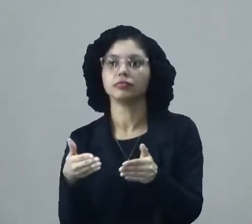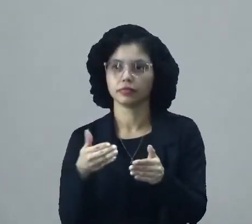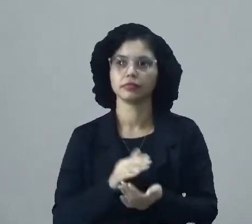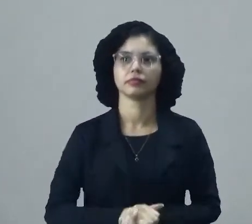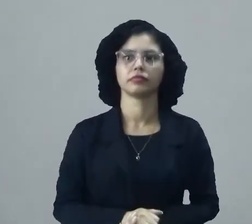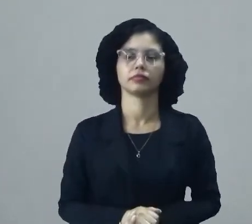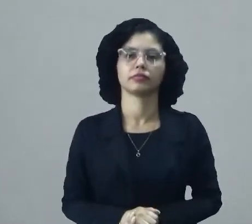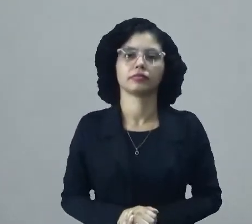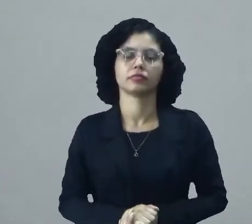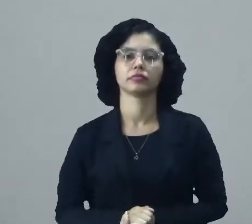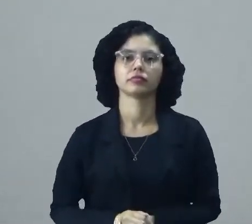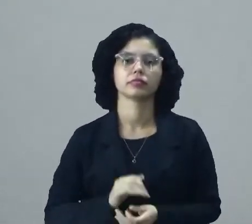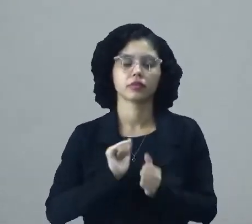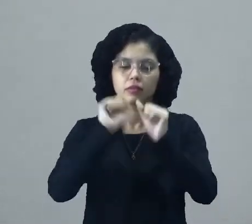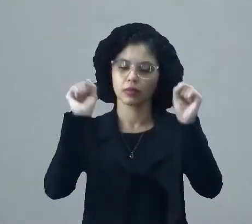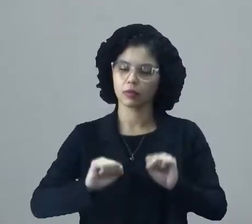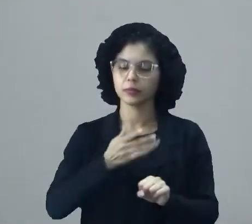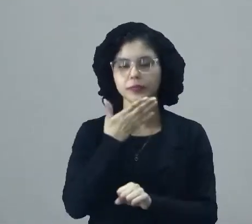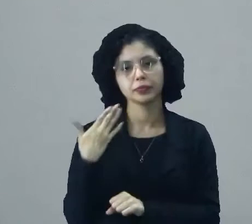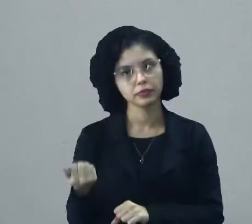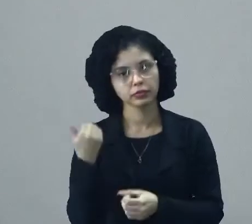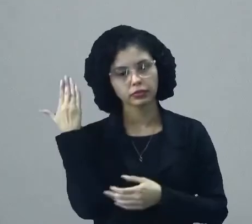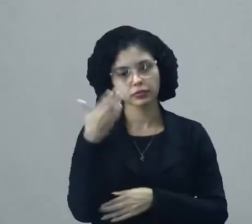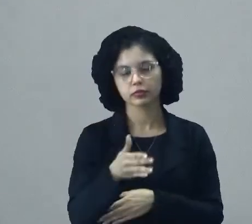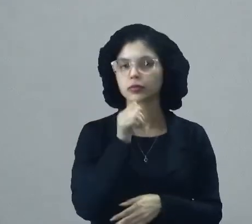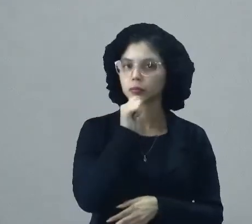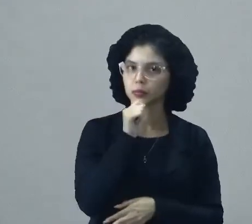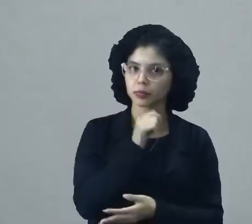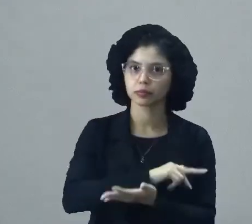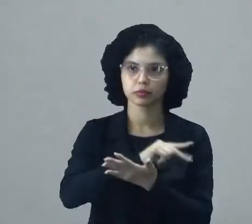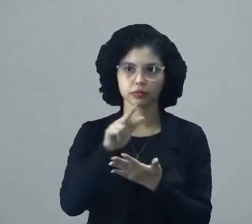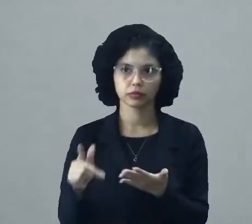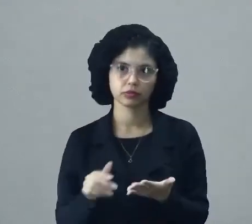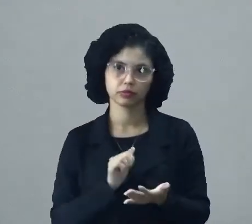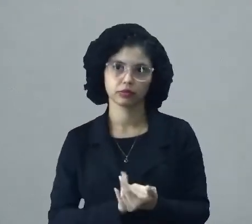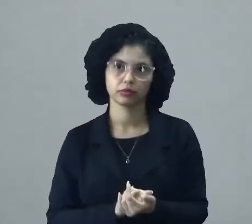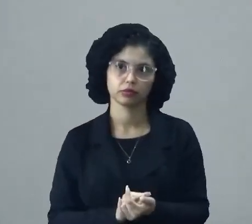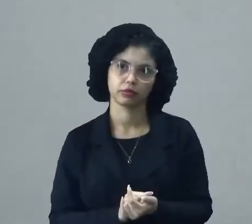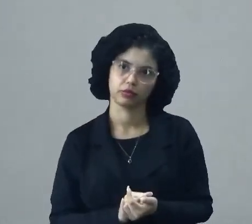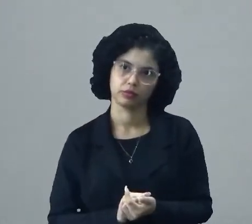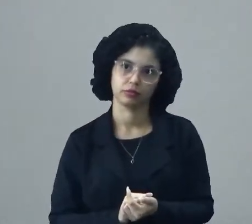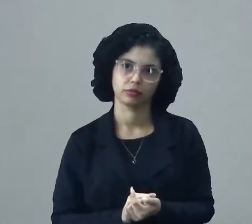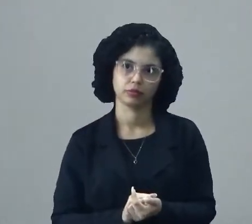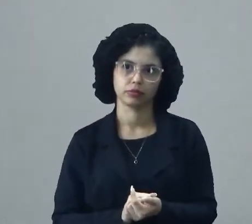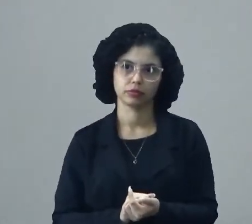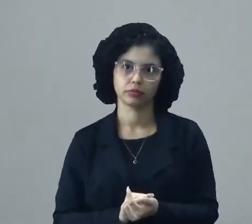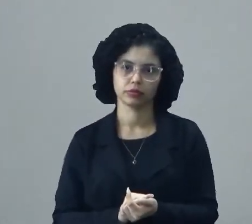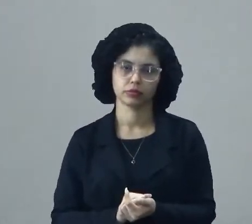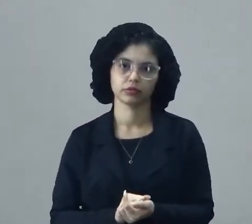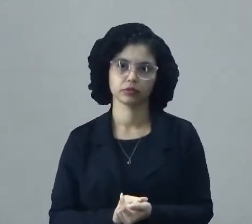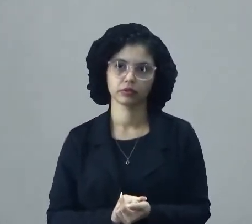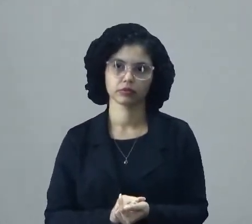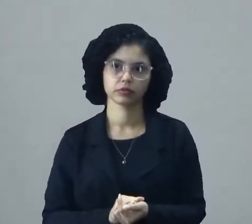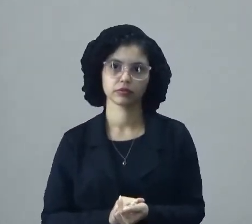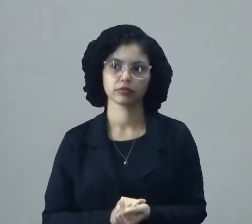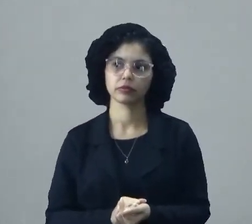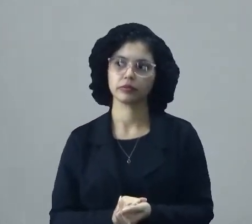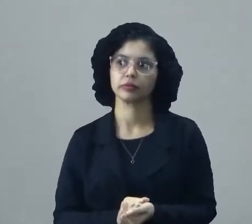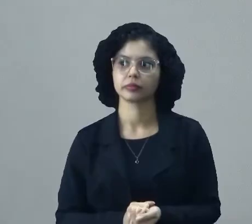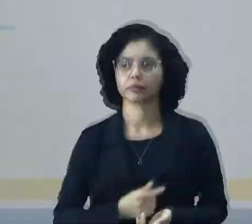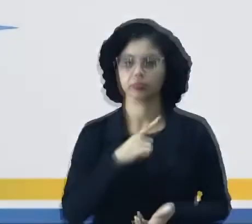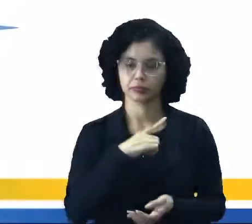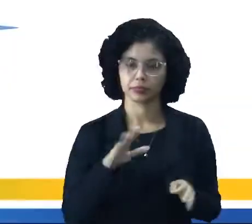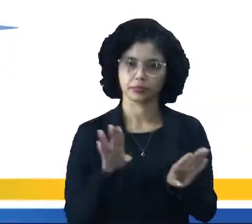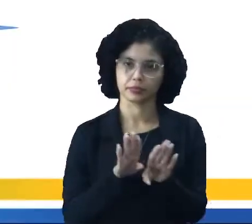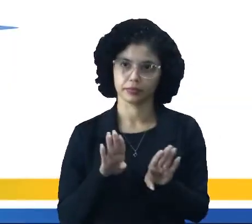direcional. A gente vai conseguindo sistematizar ela e direcionar ela para diversos e diferentes objetivos, tranquilo? Então aqui a